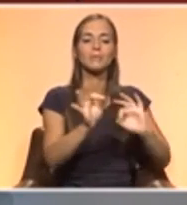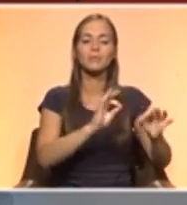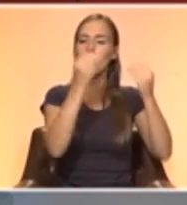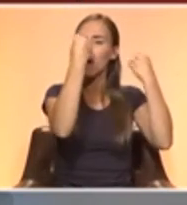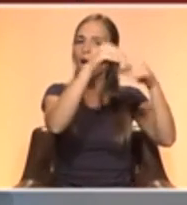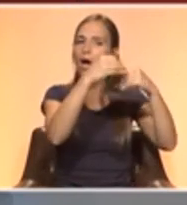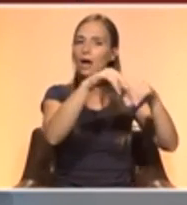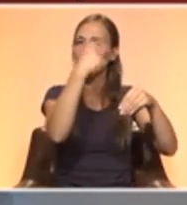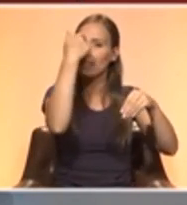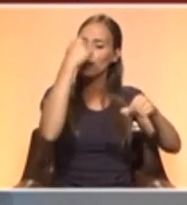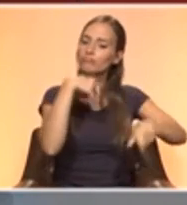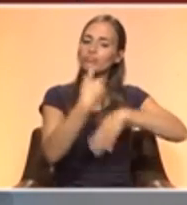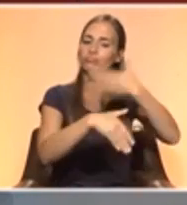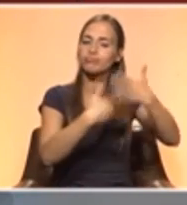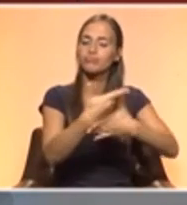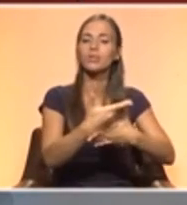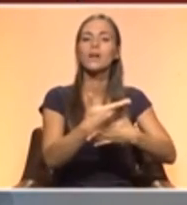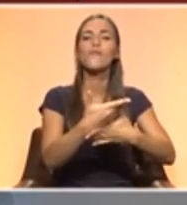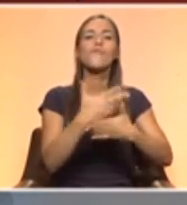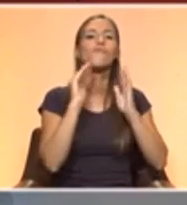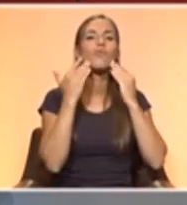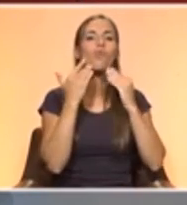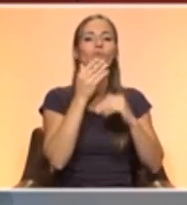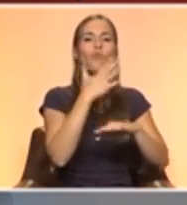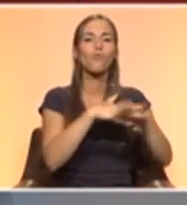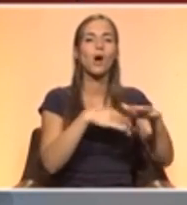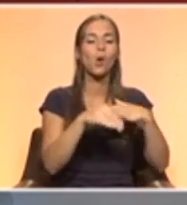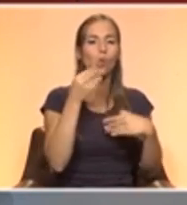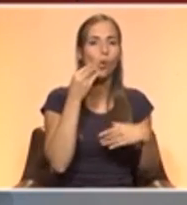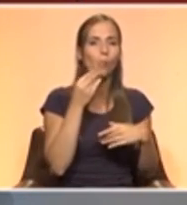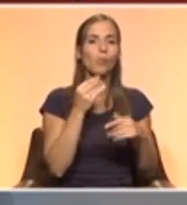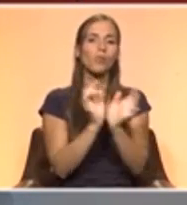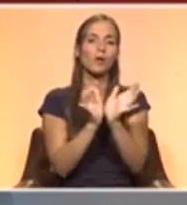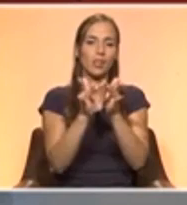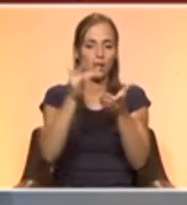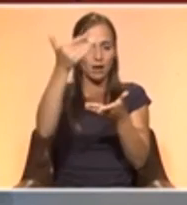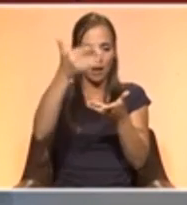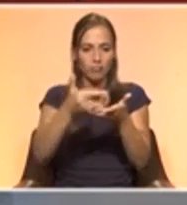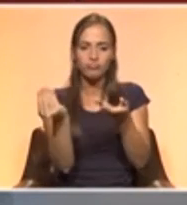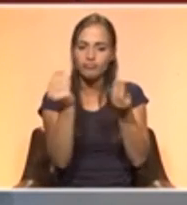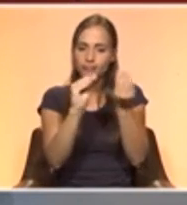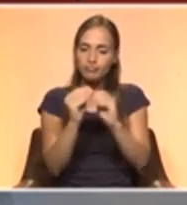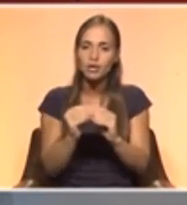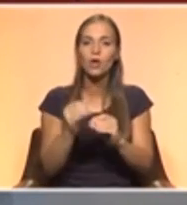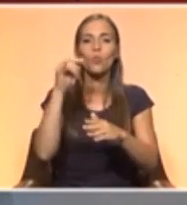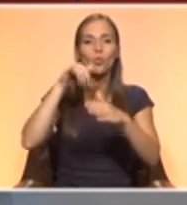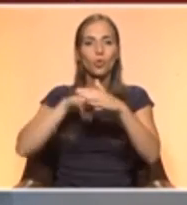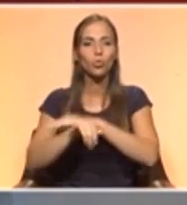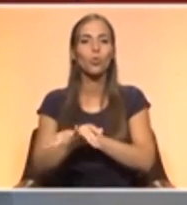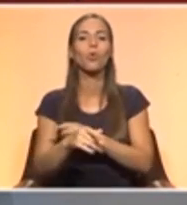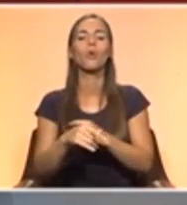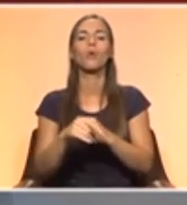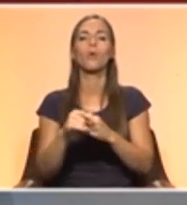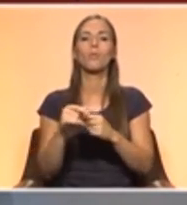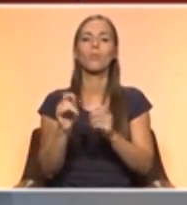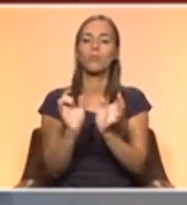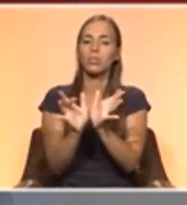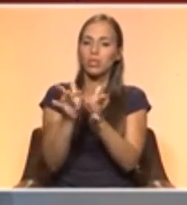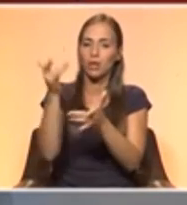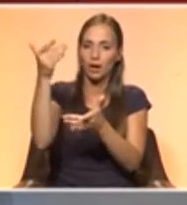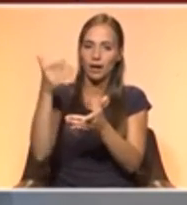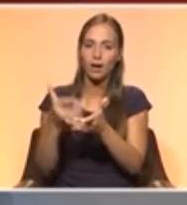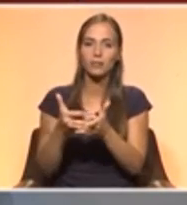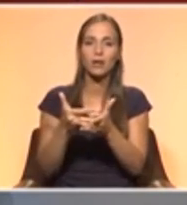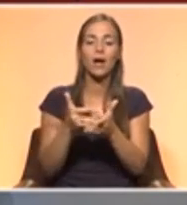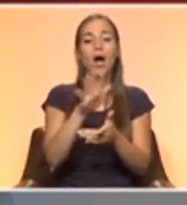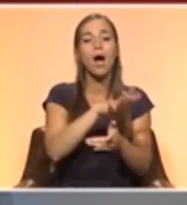poder lançar como é que deve fazer no Facebook no Facebook deve criar uma página deve personalizar eh no YouTube o Website portanto nas várias áreas